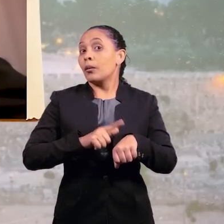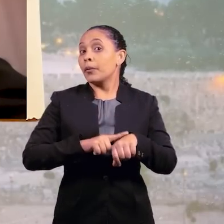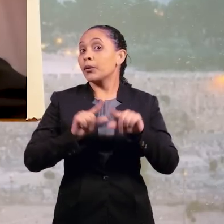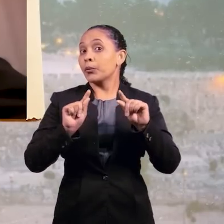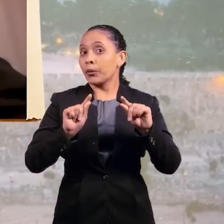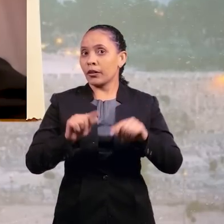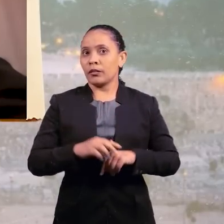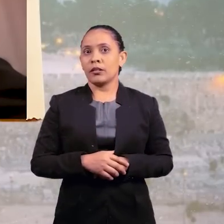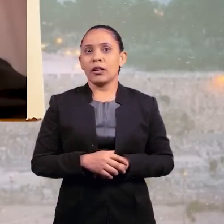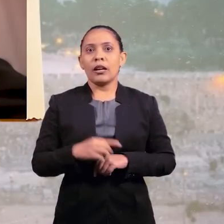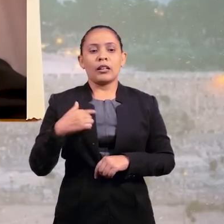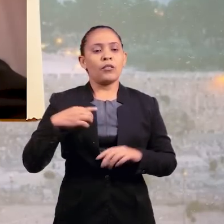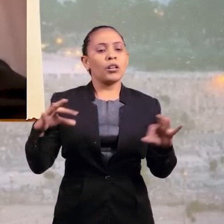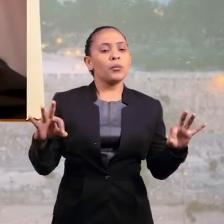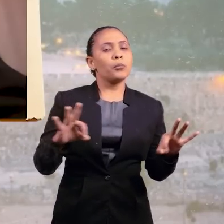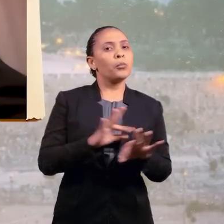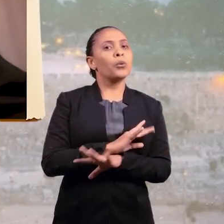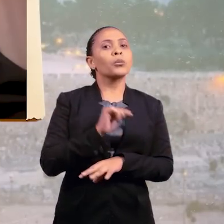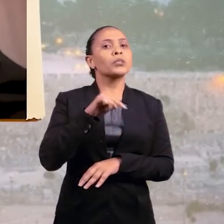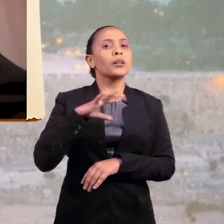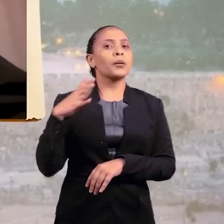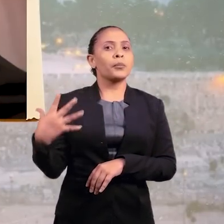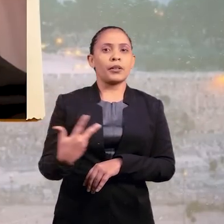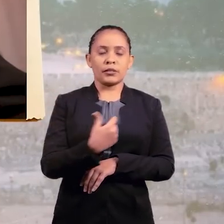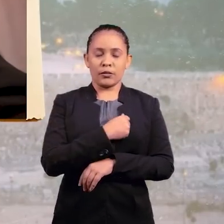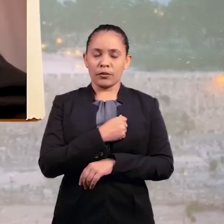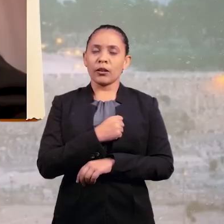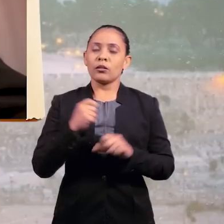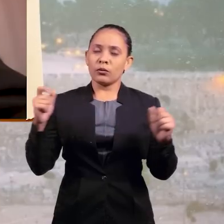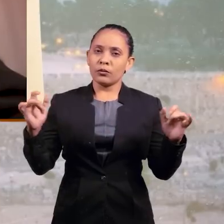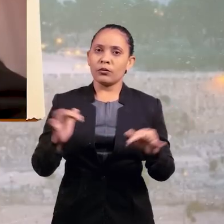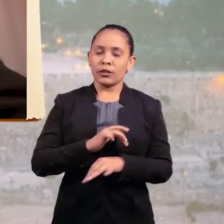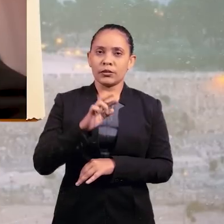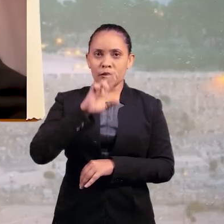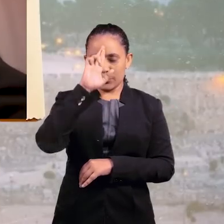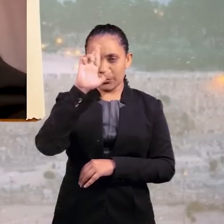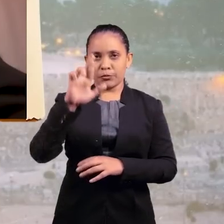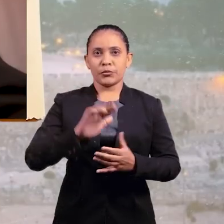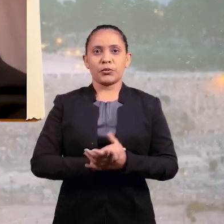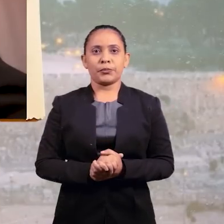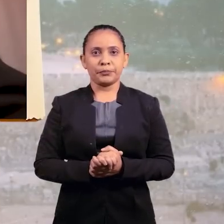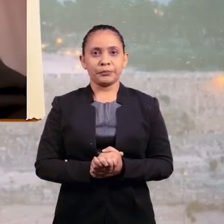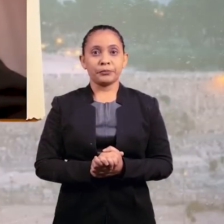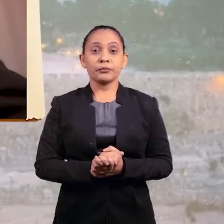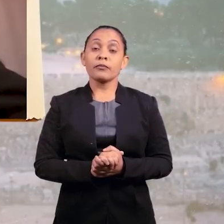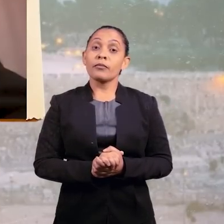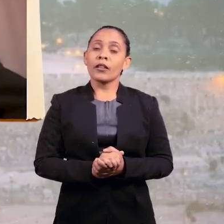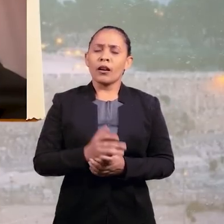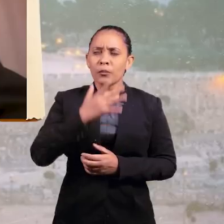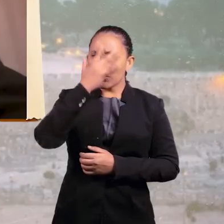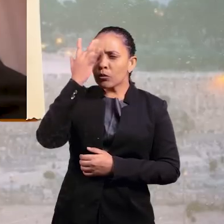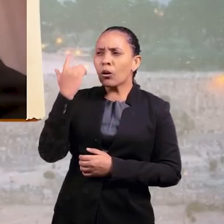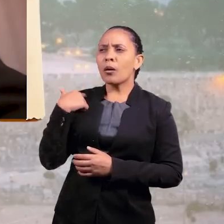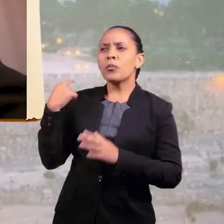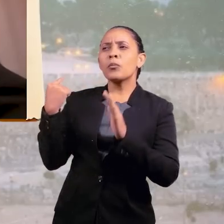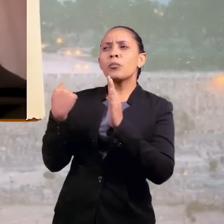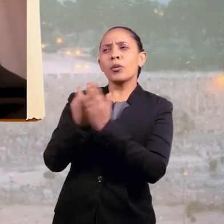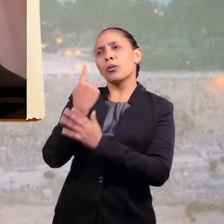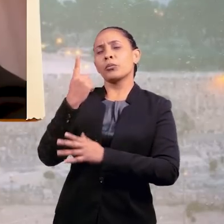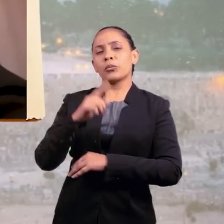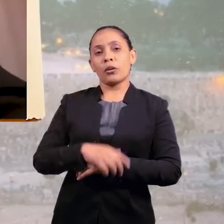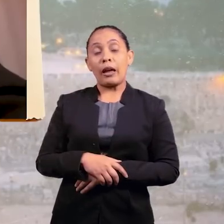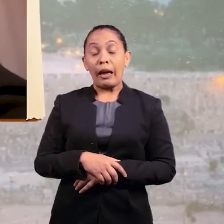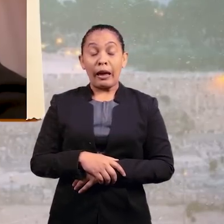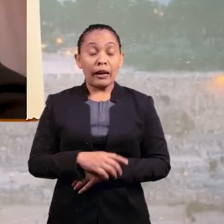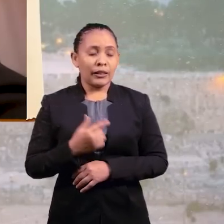hora ele estava ali pronto para salvar. Louvado seja o nome Amém. do Senhor. E uma vez alguém me perguntou, mas